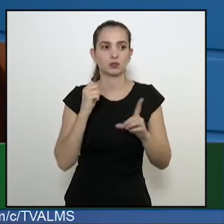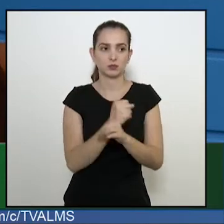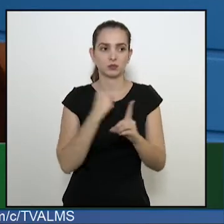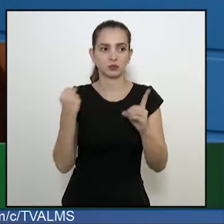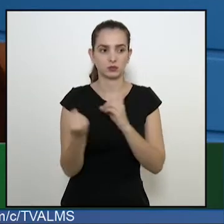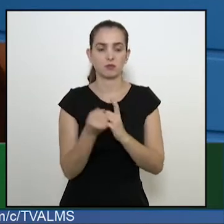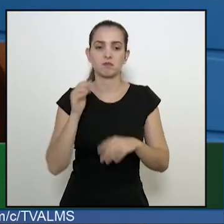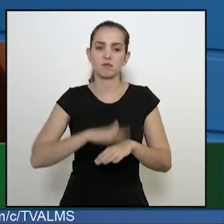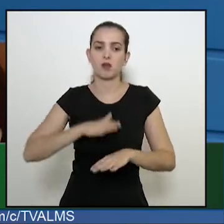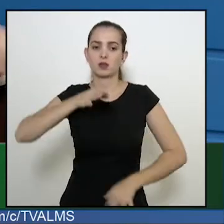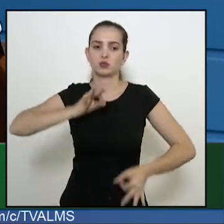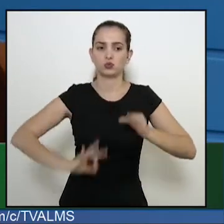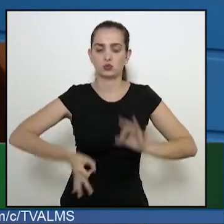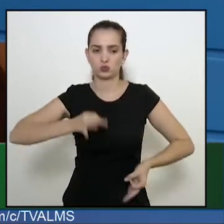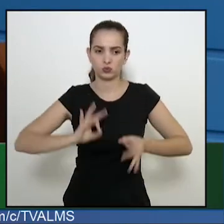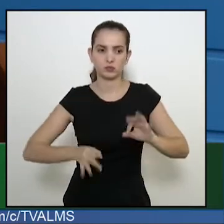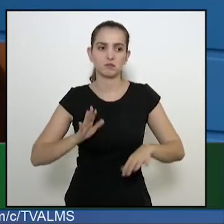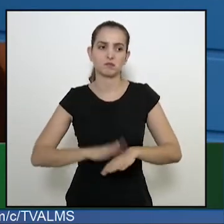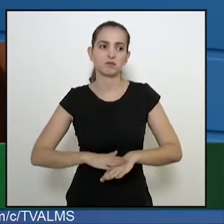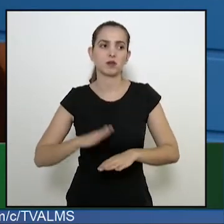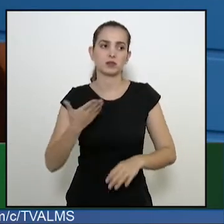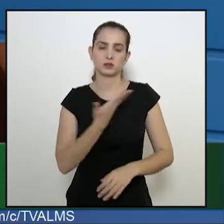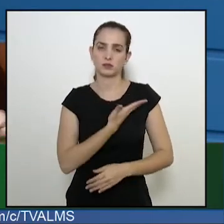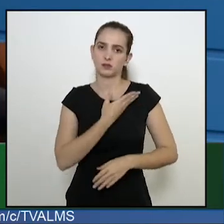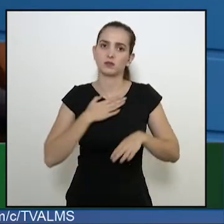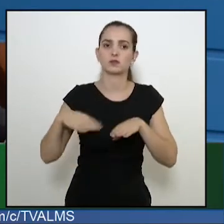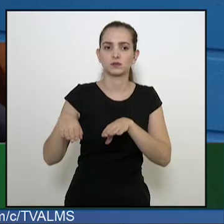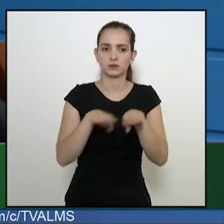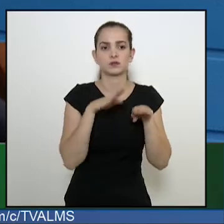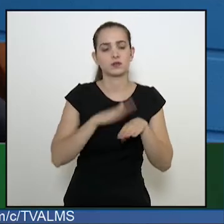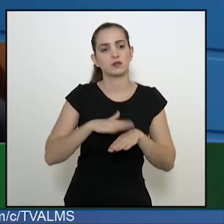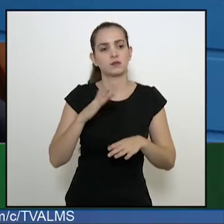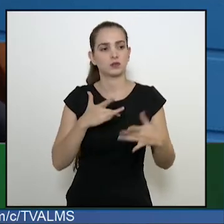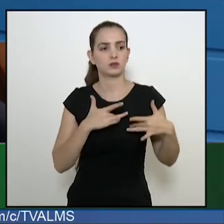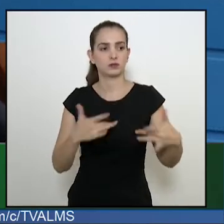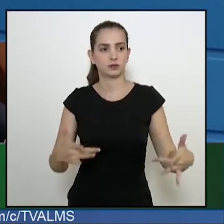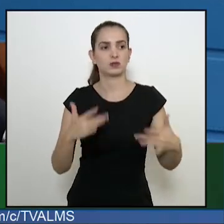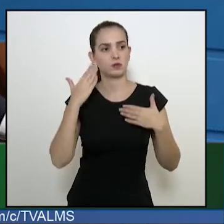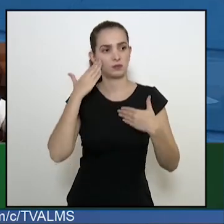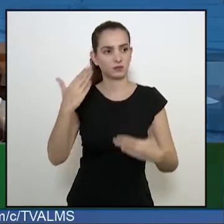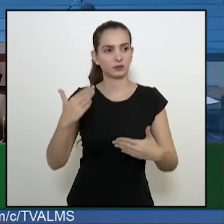sociedade mais justa, mais fraterna e mais solidária. Muito obrigado.